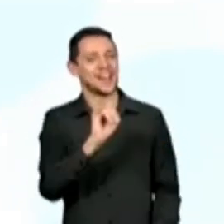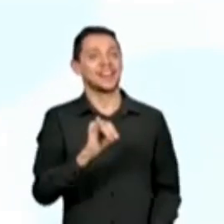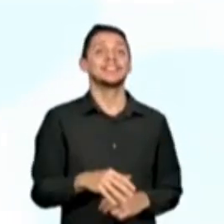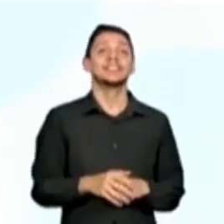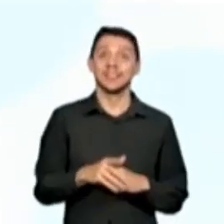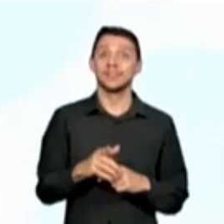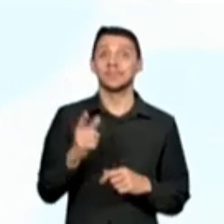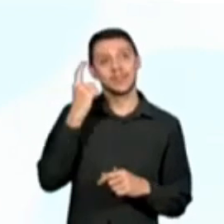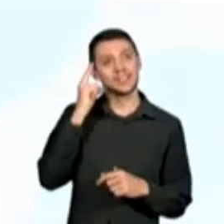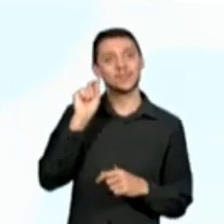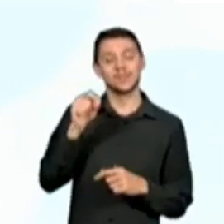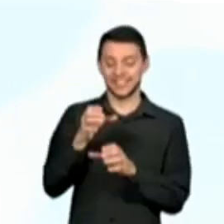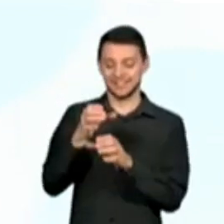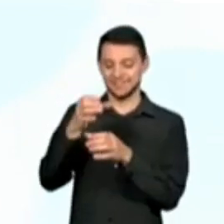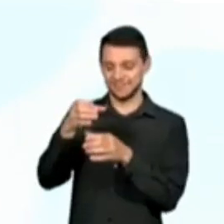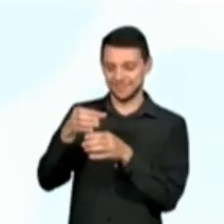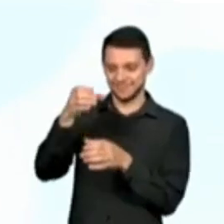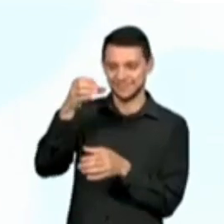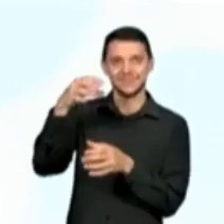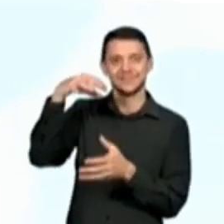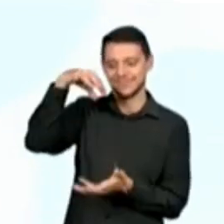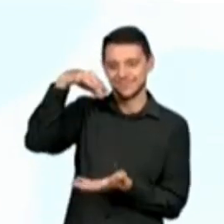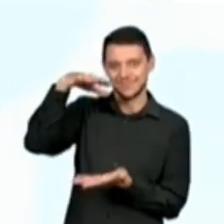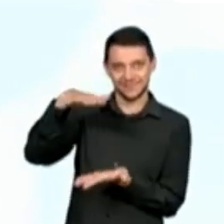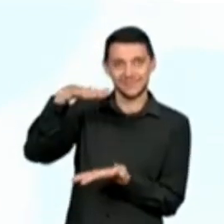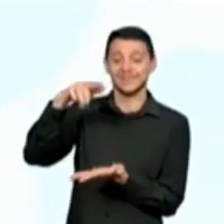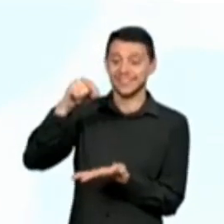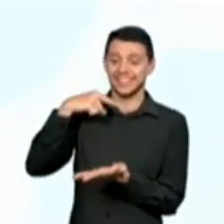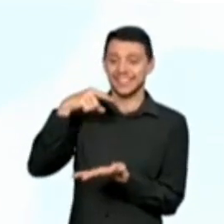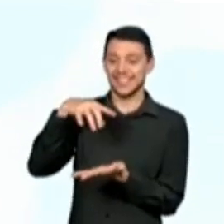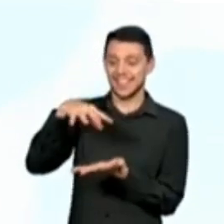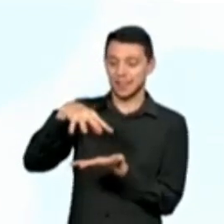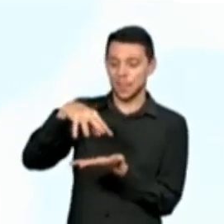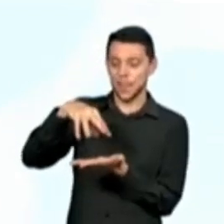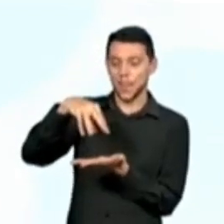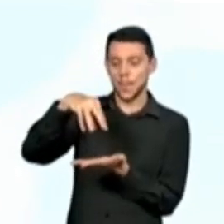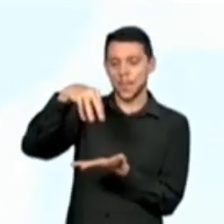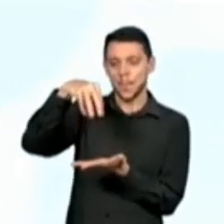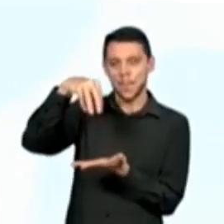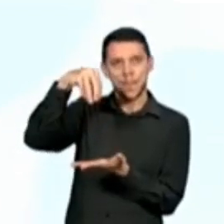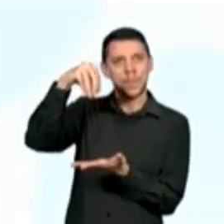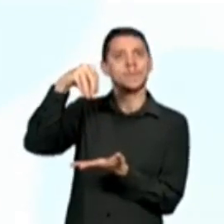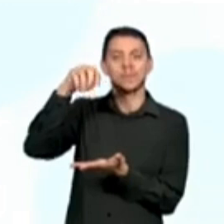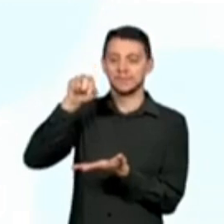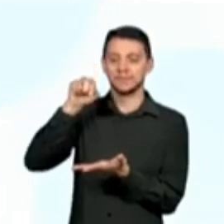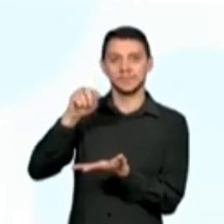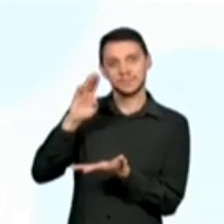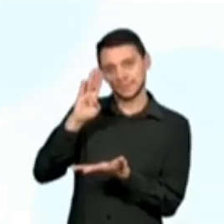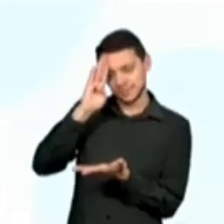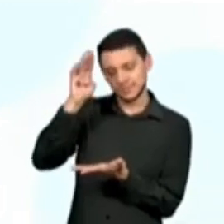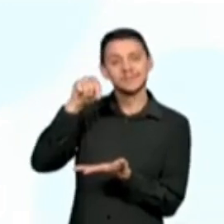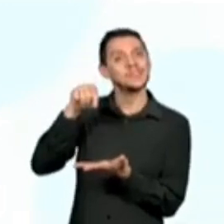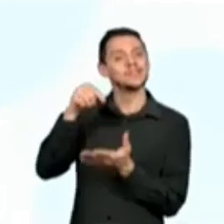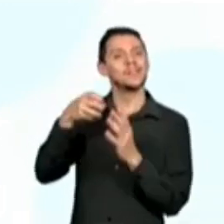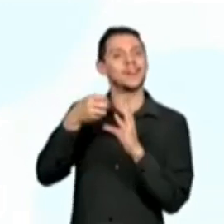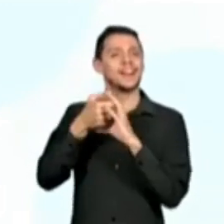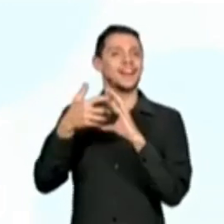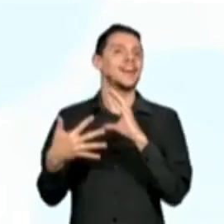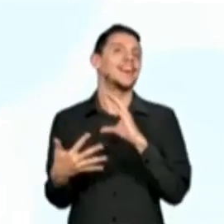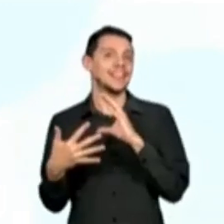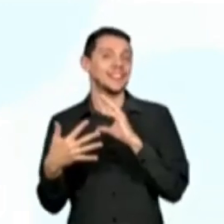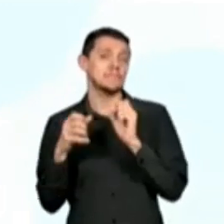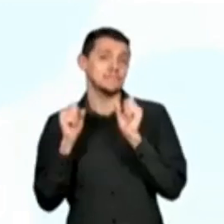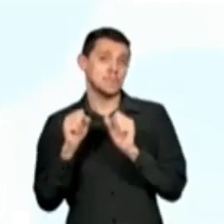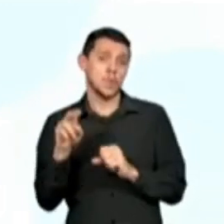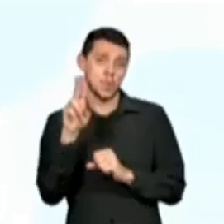que o cone possui e aquele bico, né, que é o vértice, né? E que é a sua principal característica. Então, utilizando, de